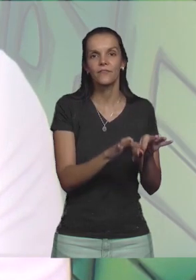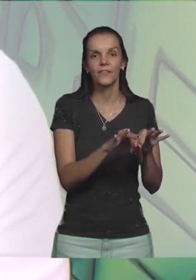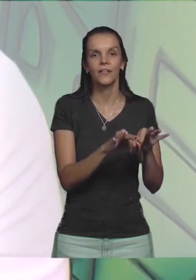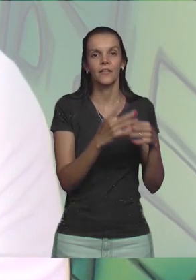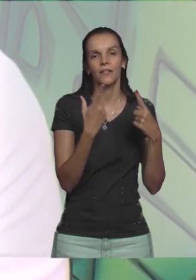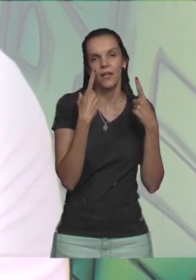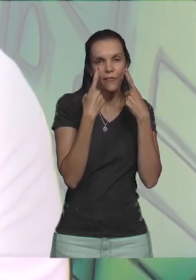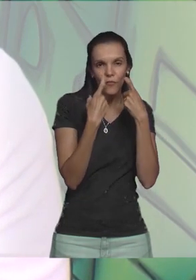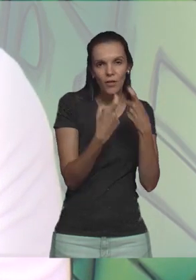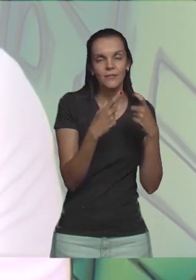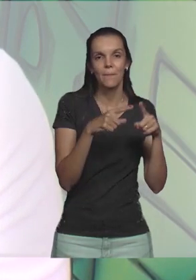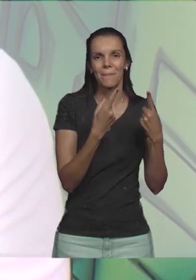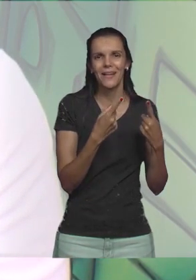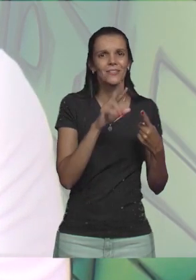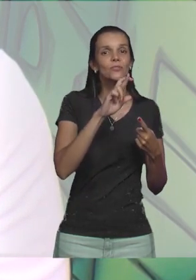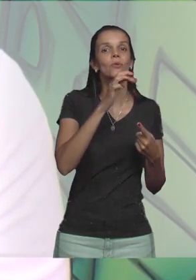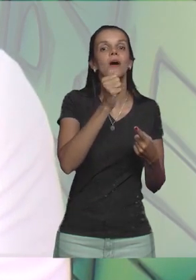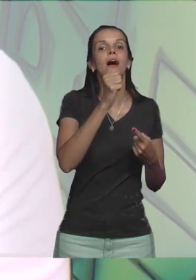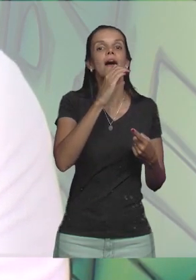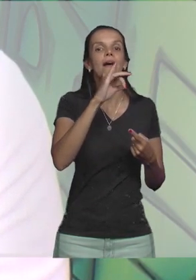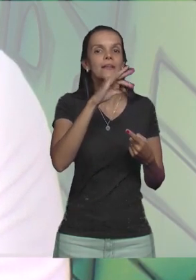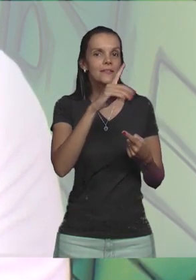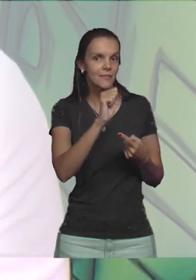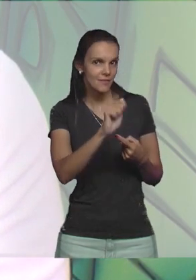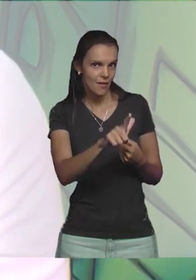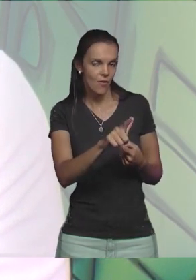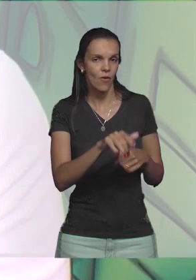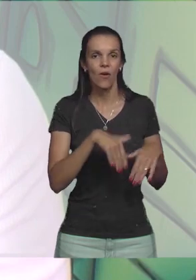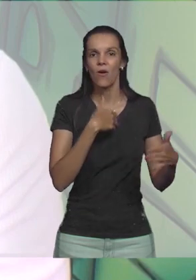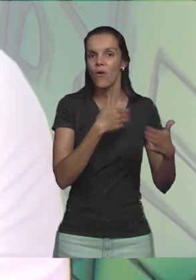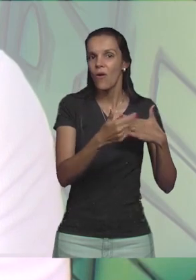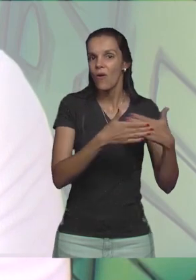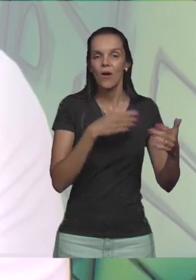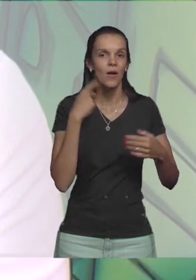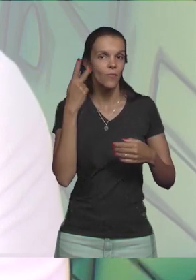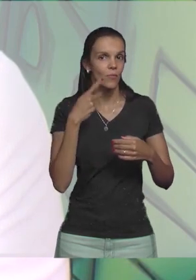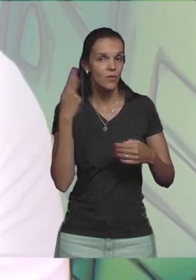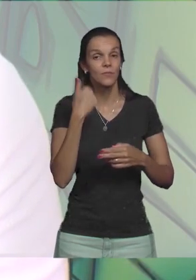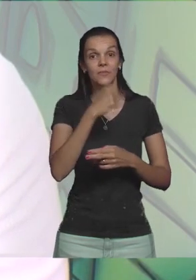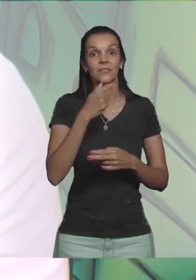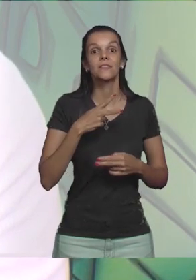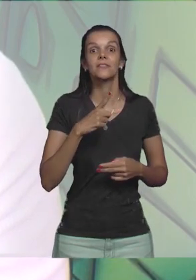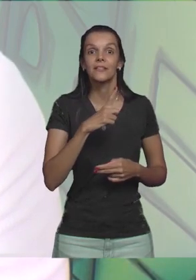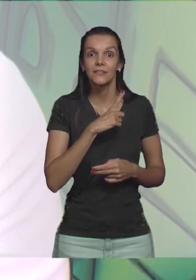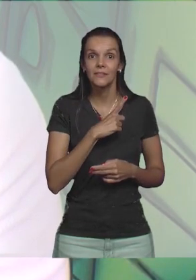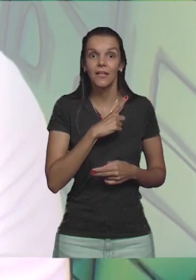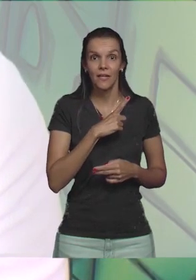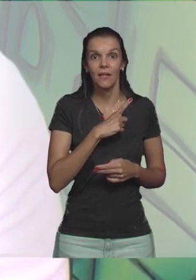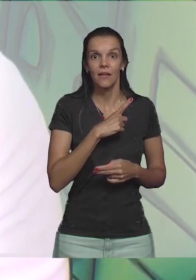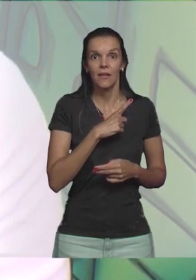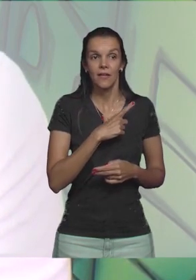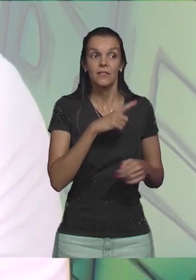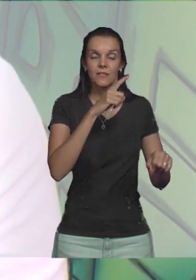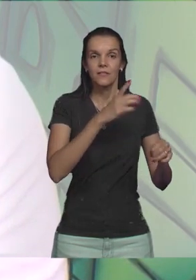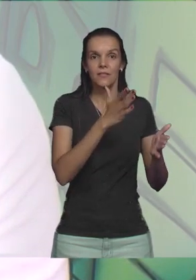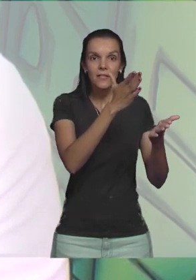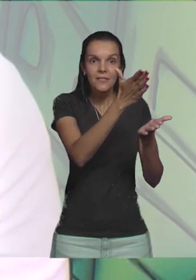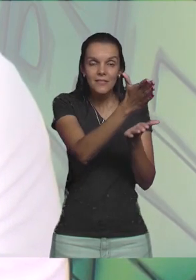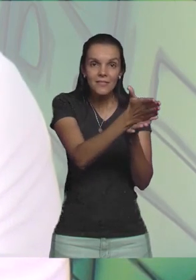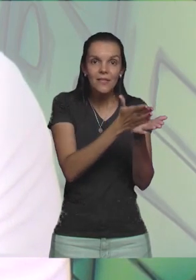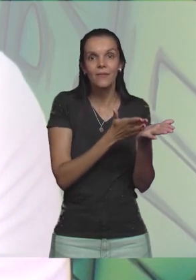não faz o recorte racial. E no Brasil, qualquer política que seja implantada tem que ter um recorte racial, porque é a maior parte da